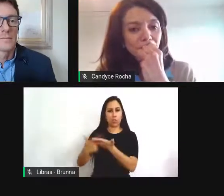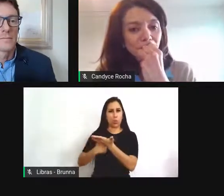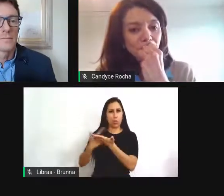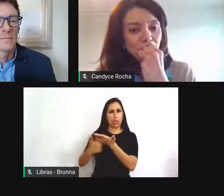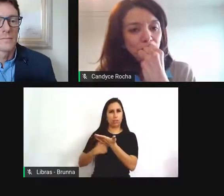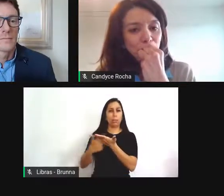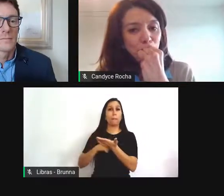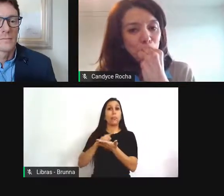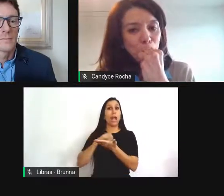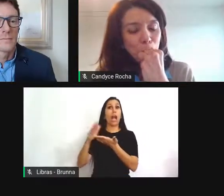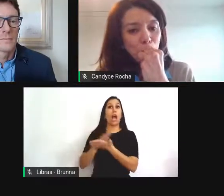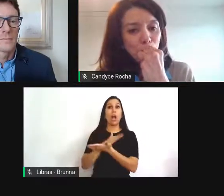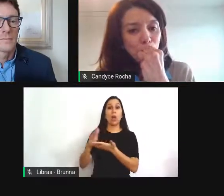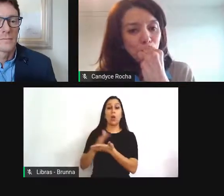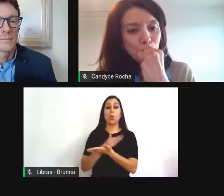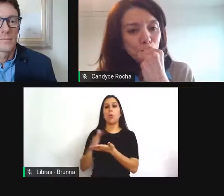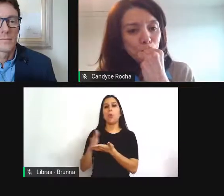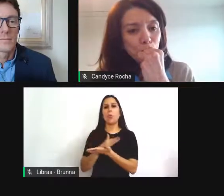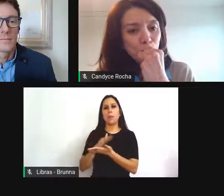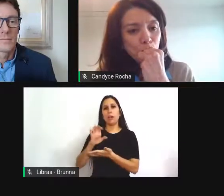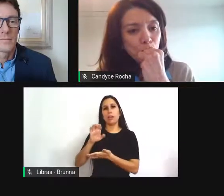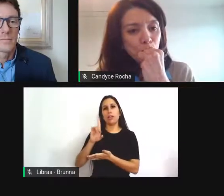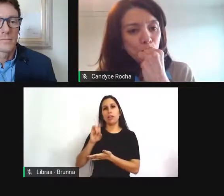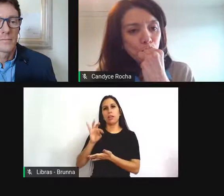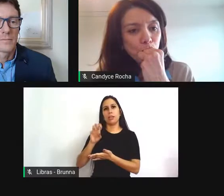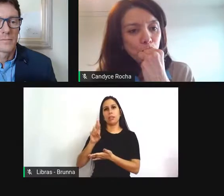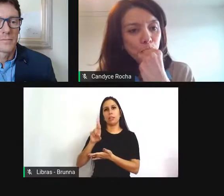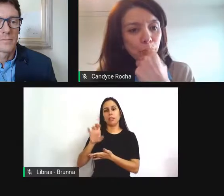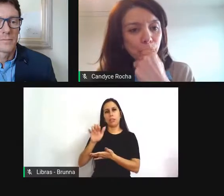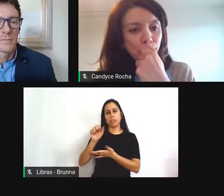algumas editoras que